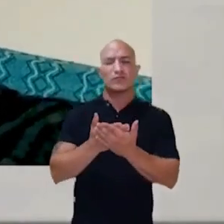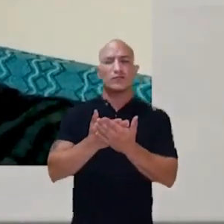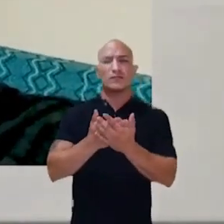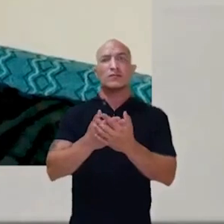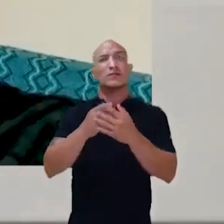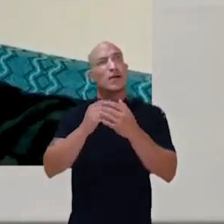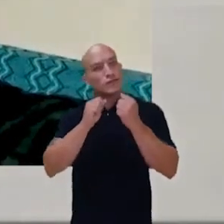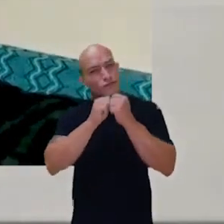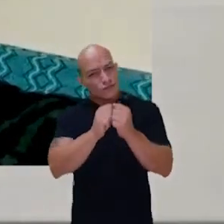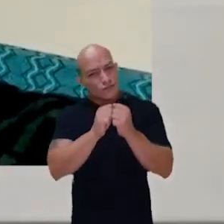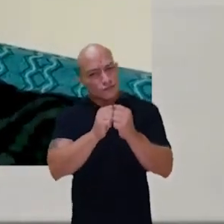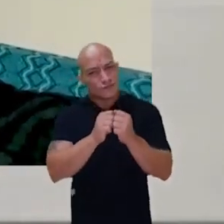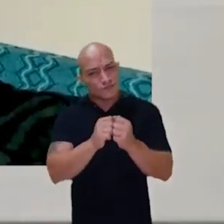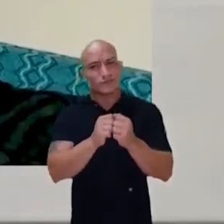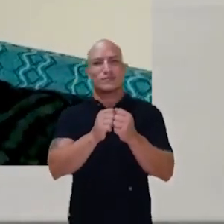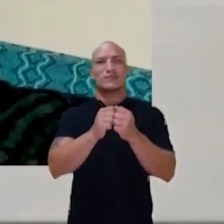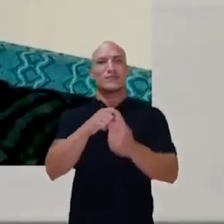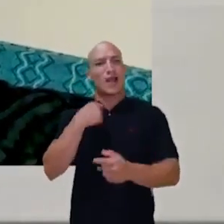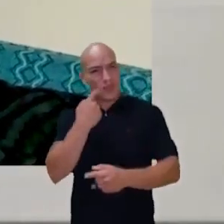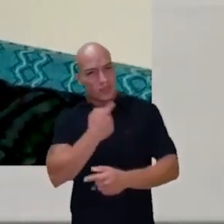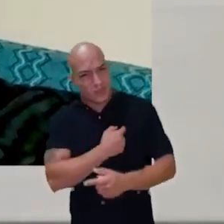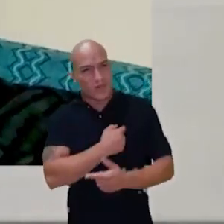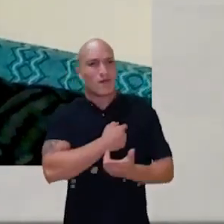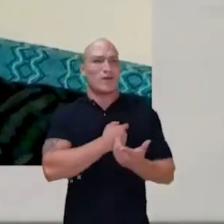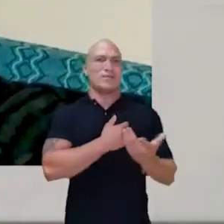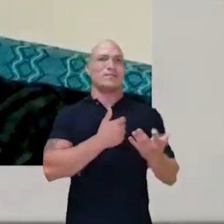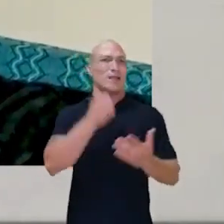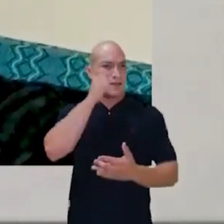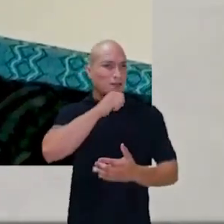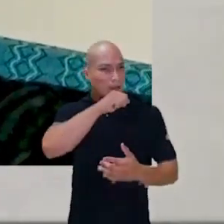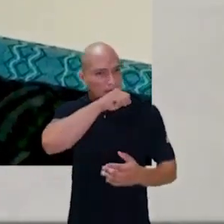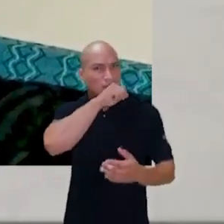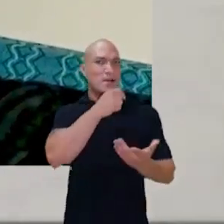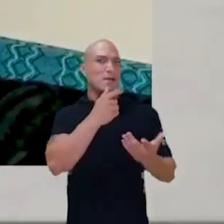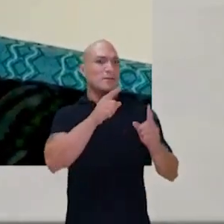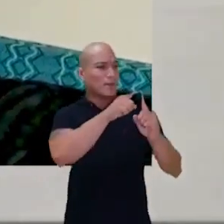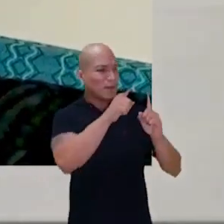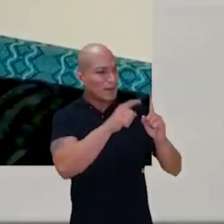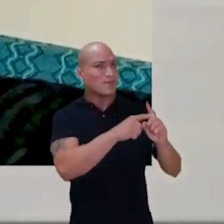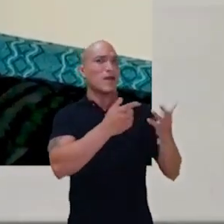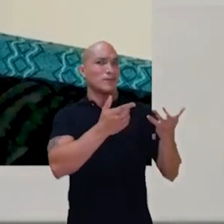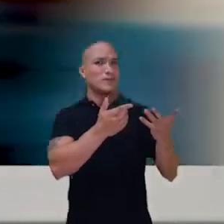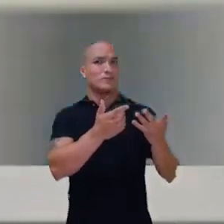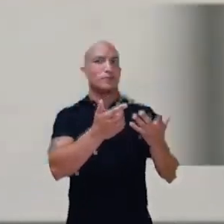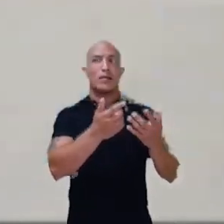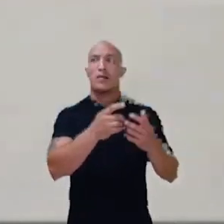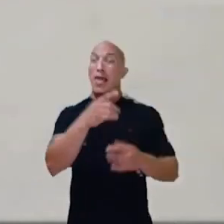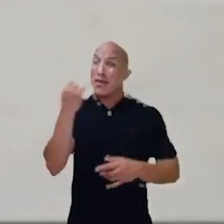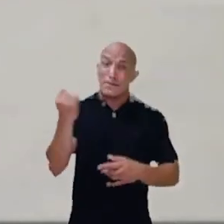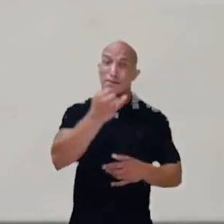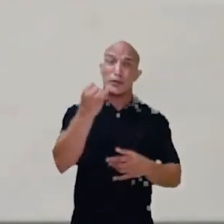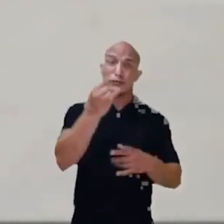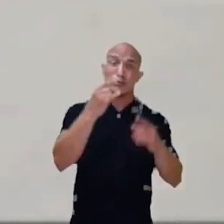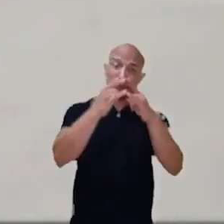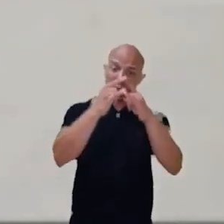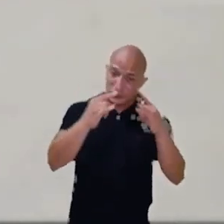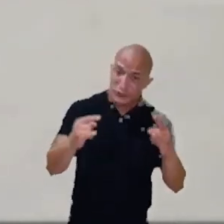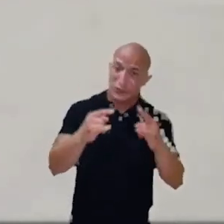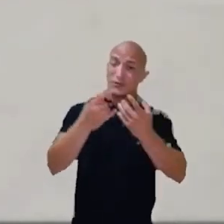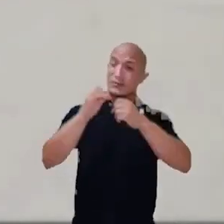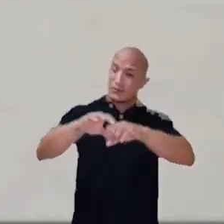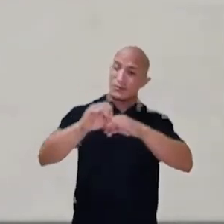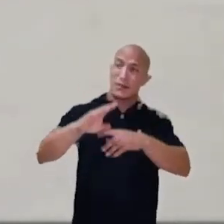cursando regularmente a universidade sob a modalidade remota. Olá, eu sou Everly, sou acadêmica do curso de História da